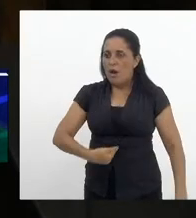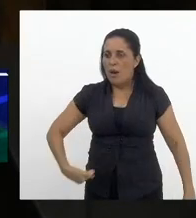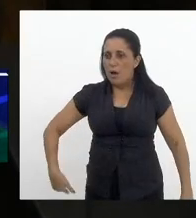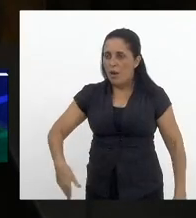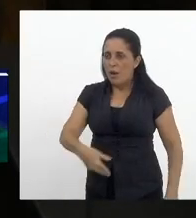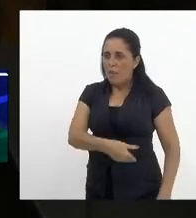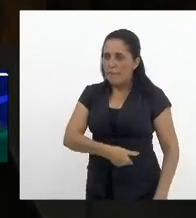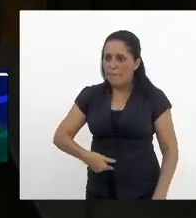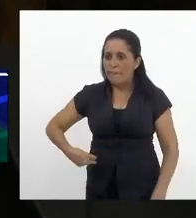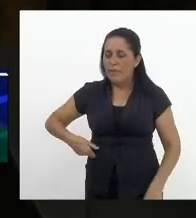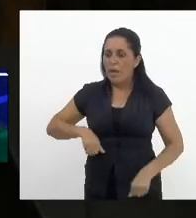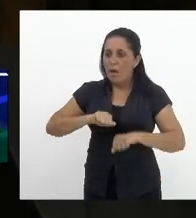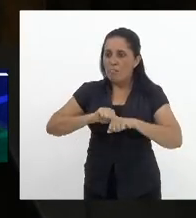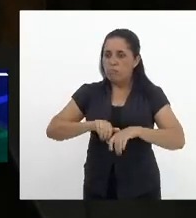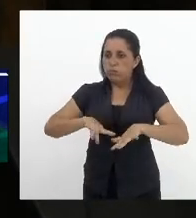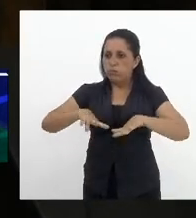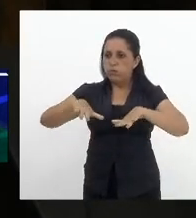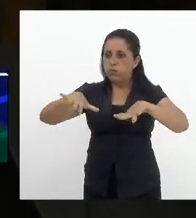se distribui